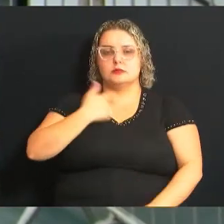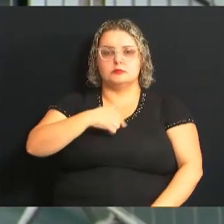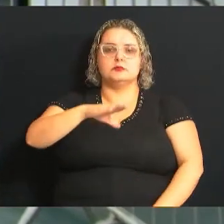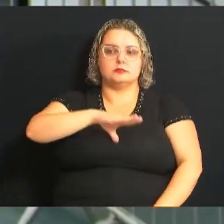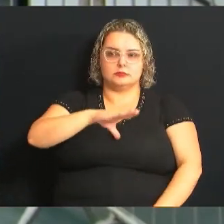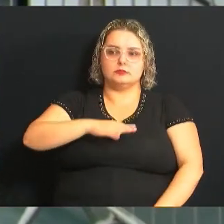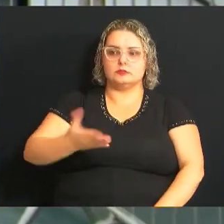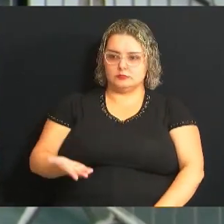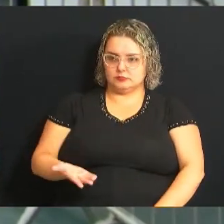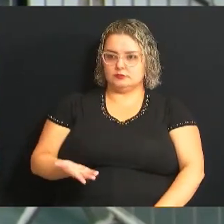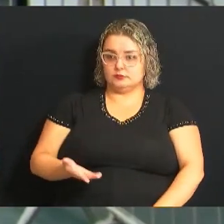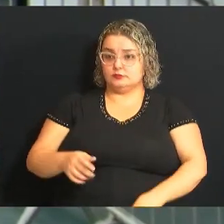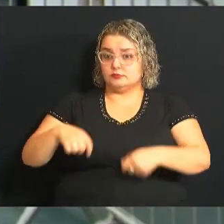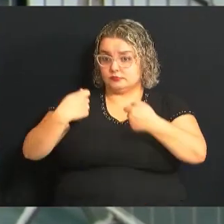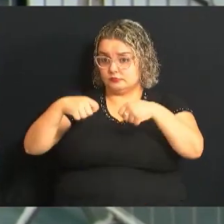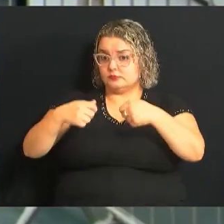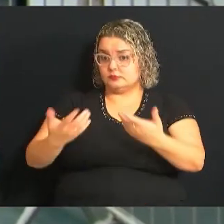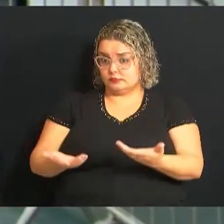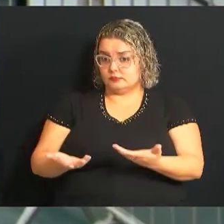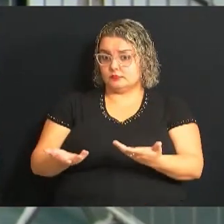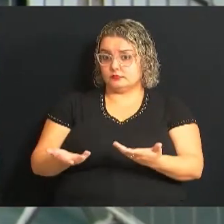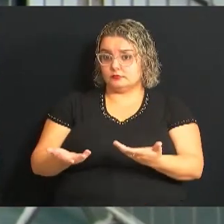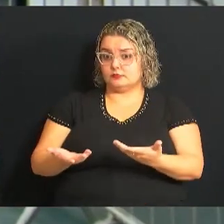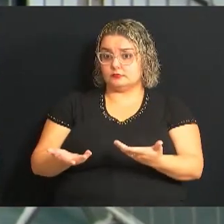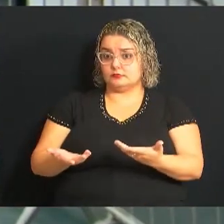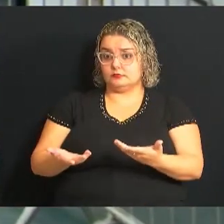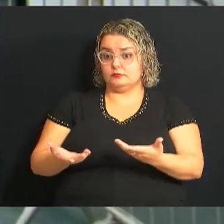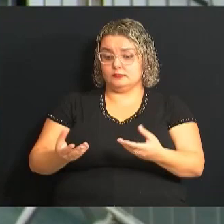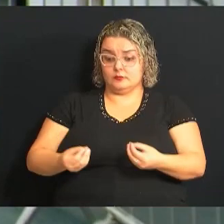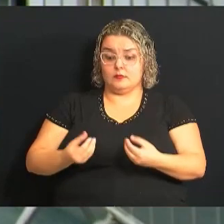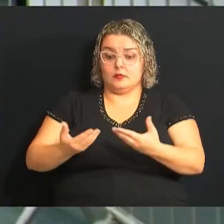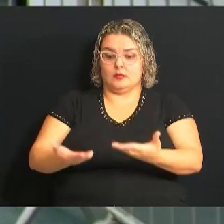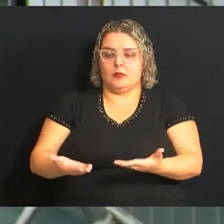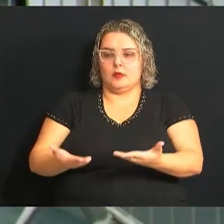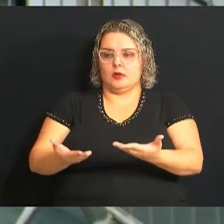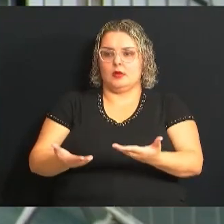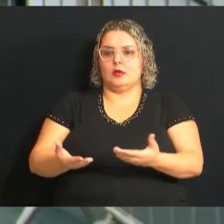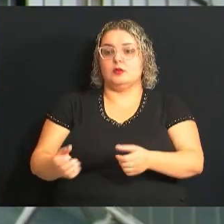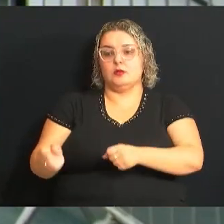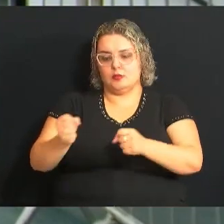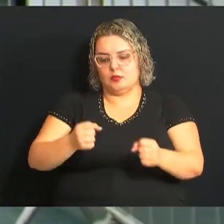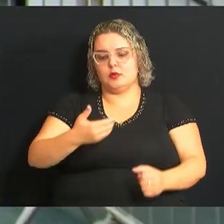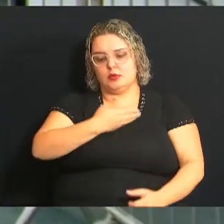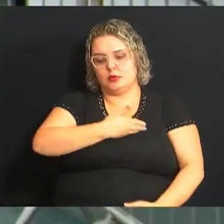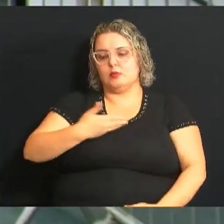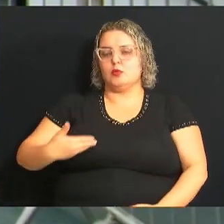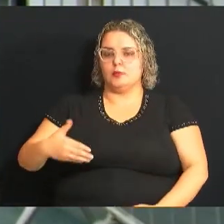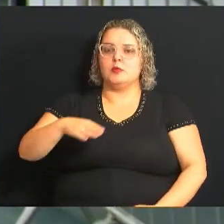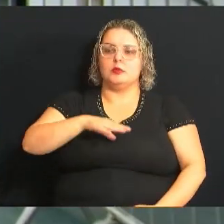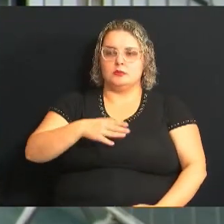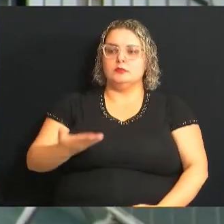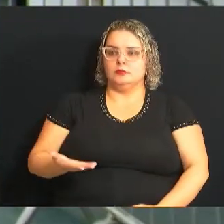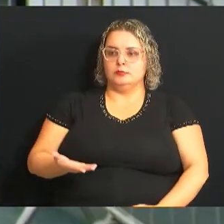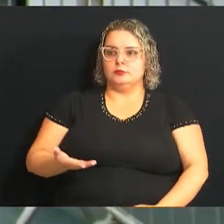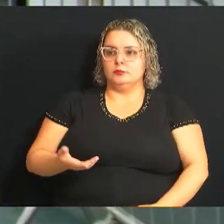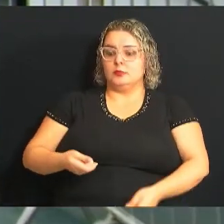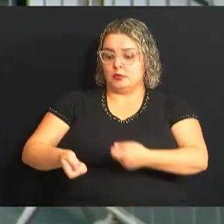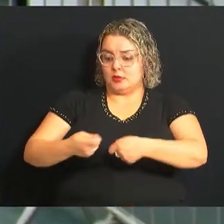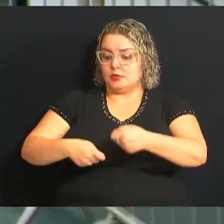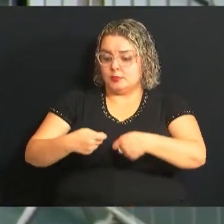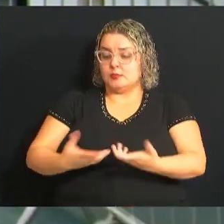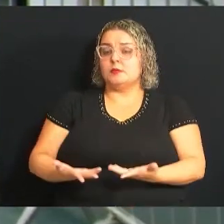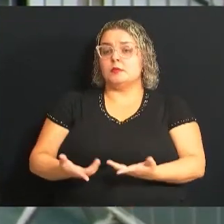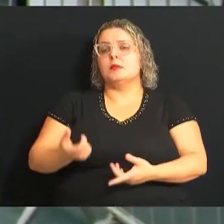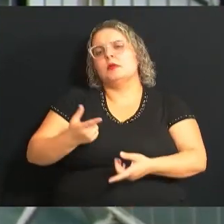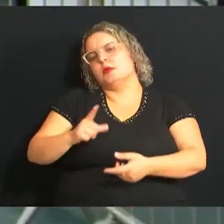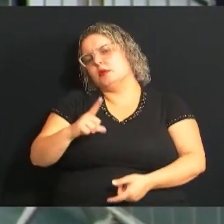que precisa estar na mão do poder público municipal, para que haja investimentos, para